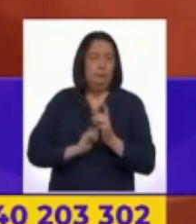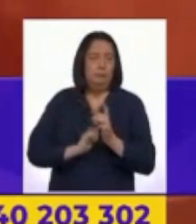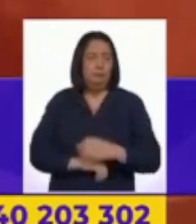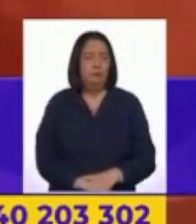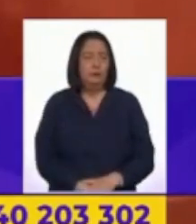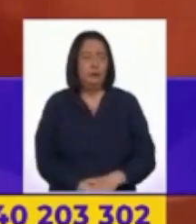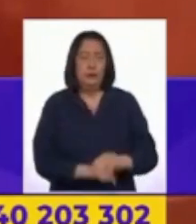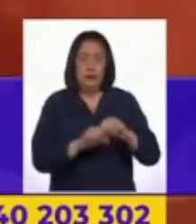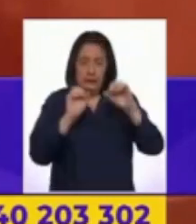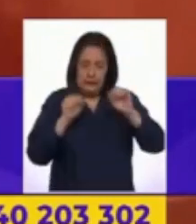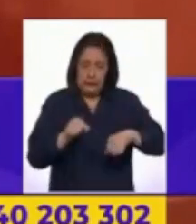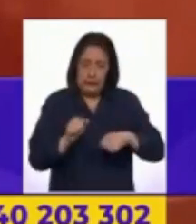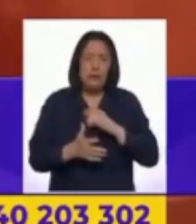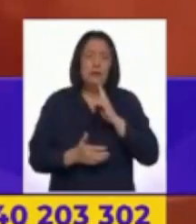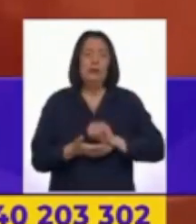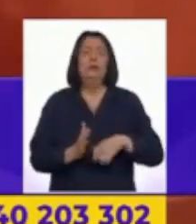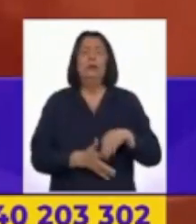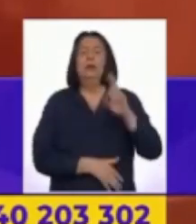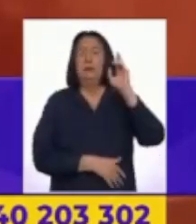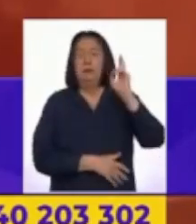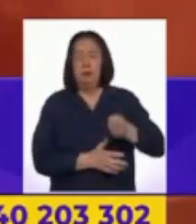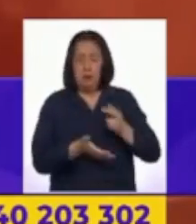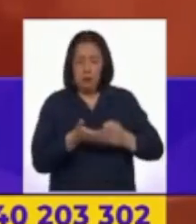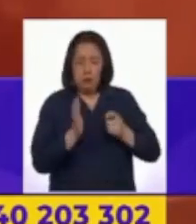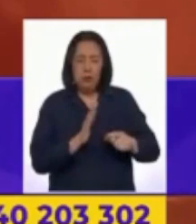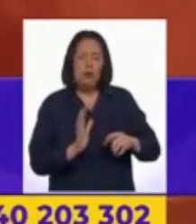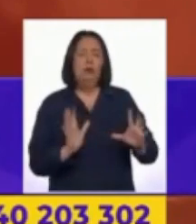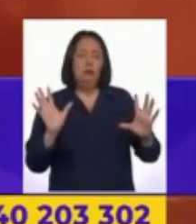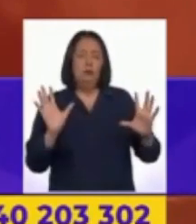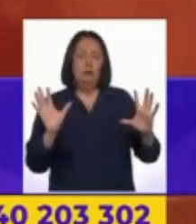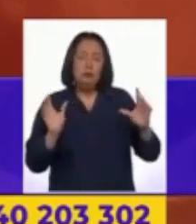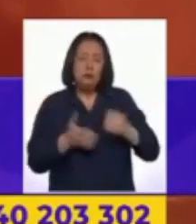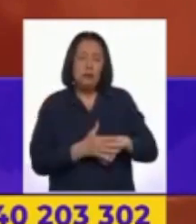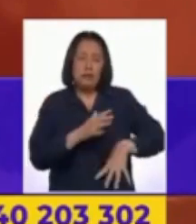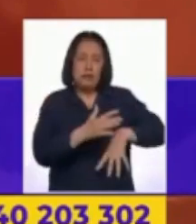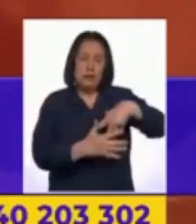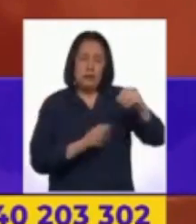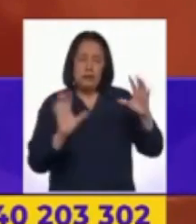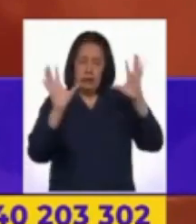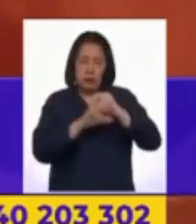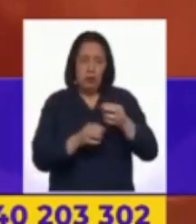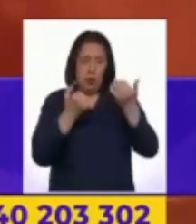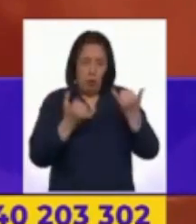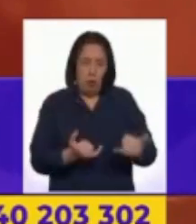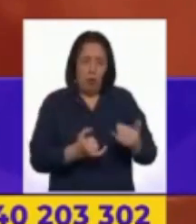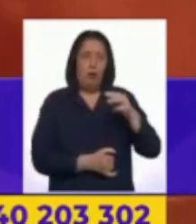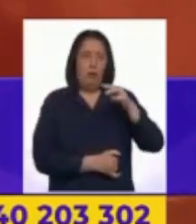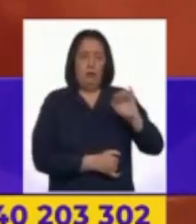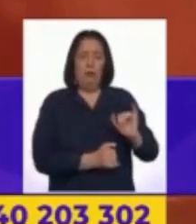Mega blastrar a partir